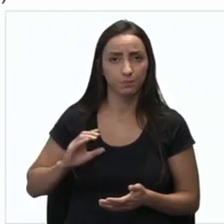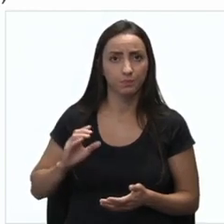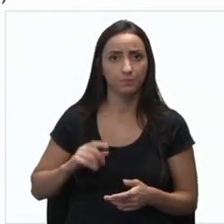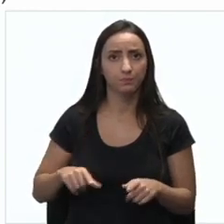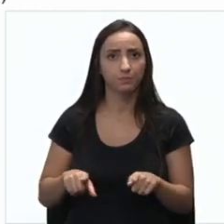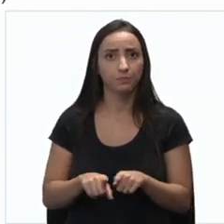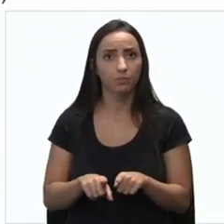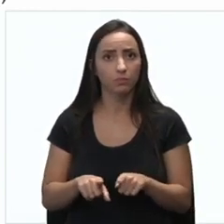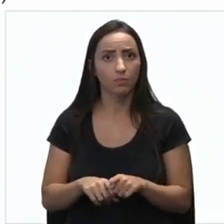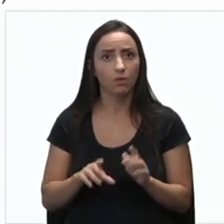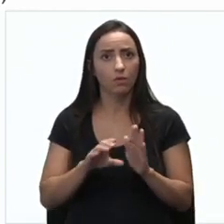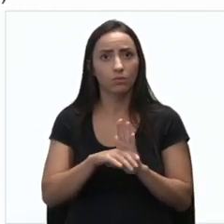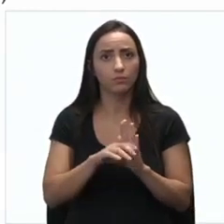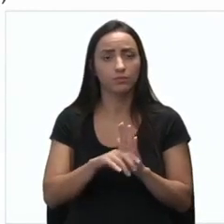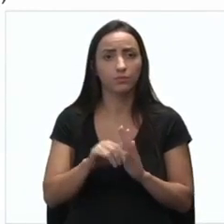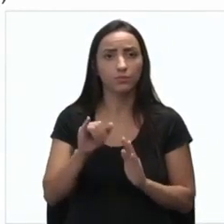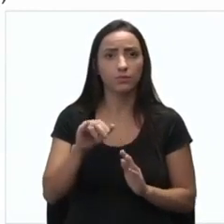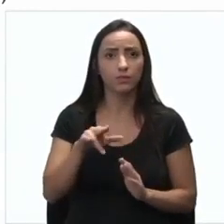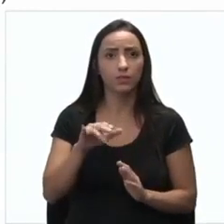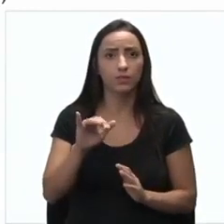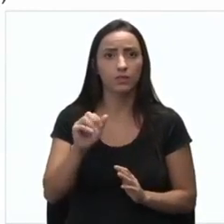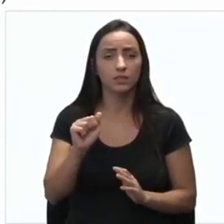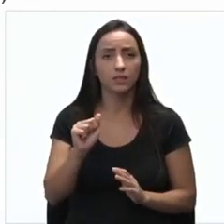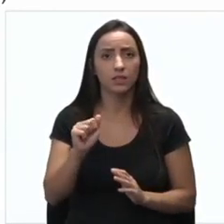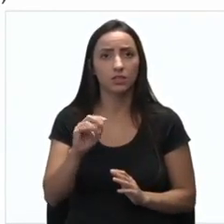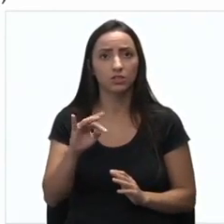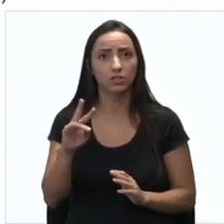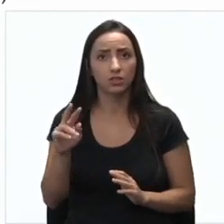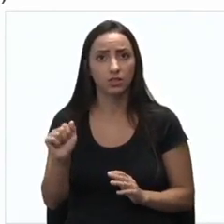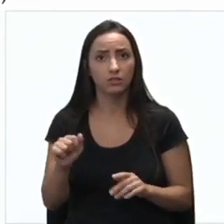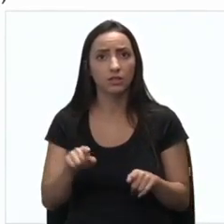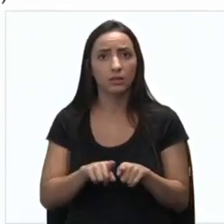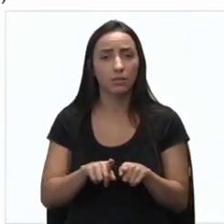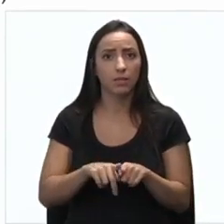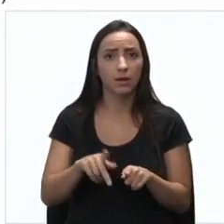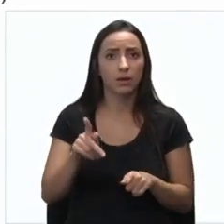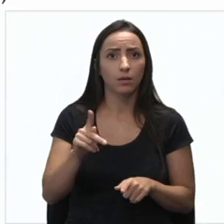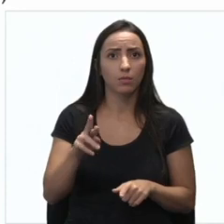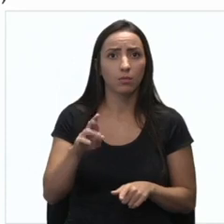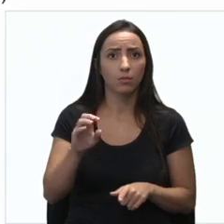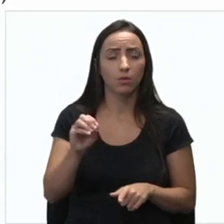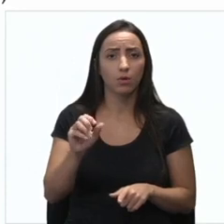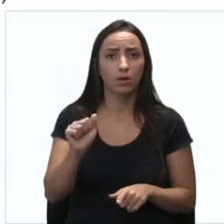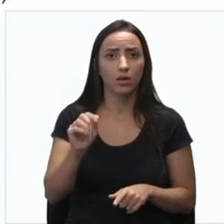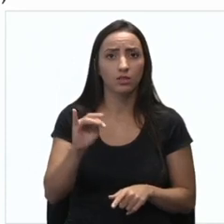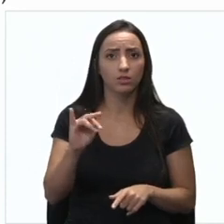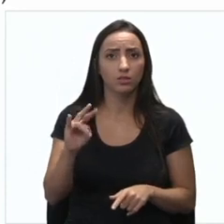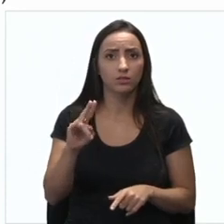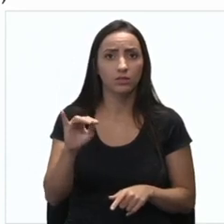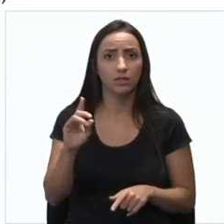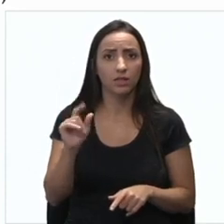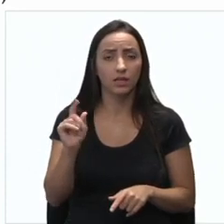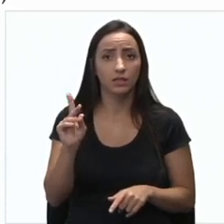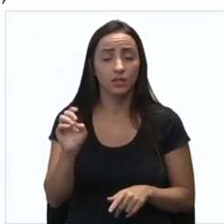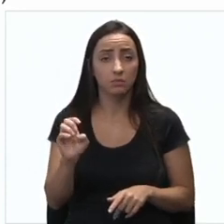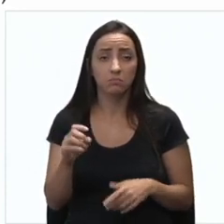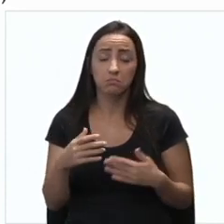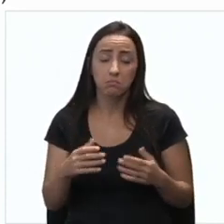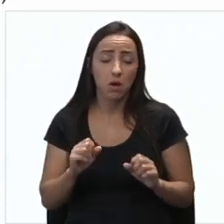e proatividade. Por isso, pode-se convidar um membro do RH, um especialista, né, para